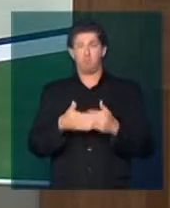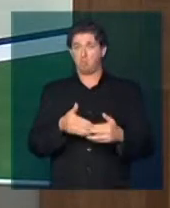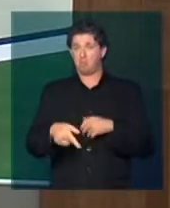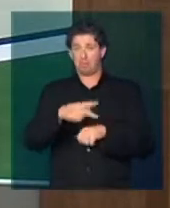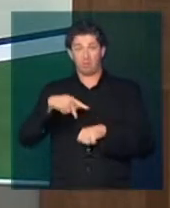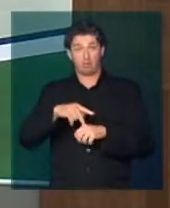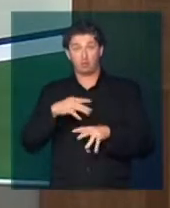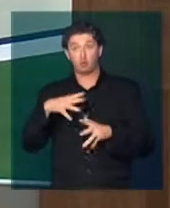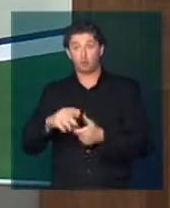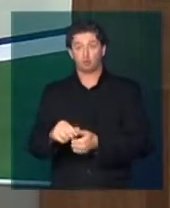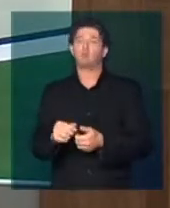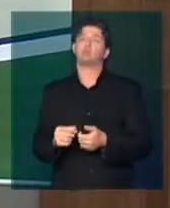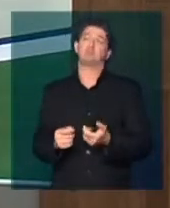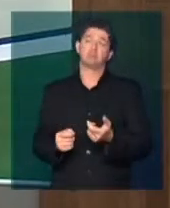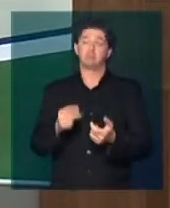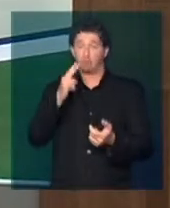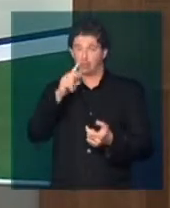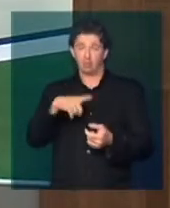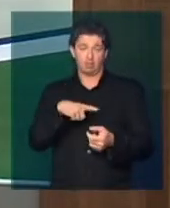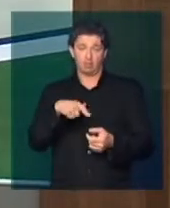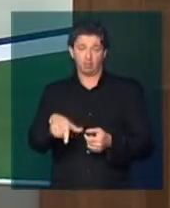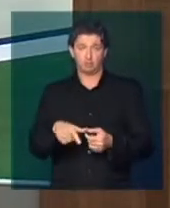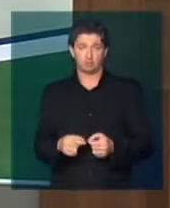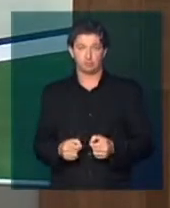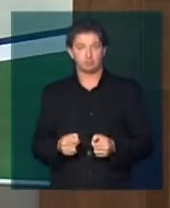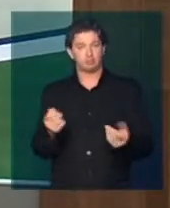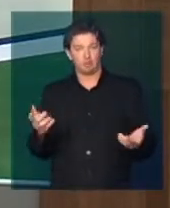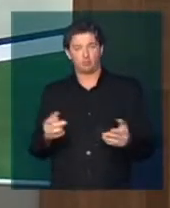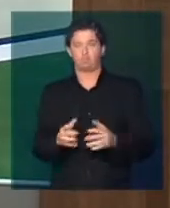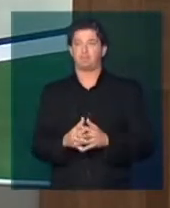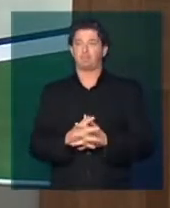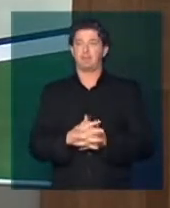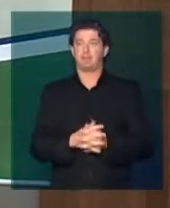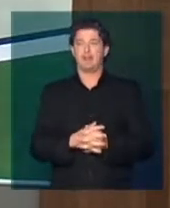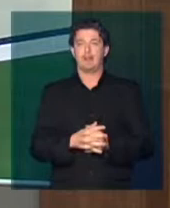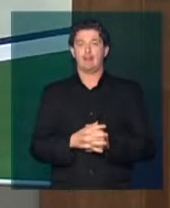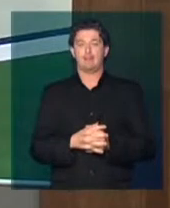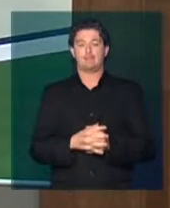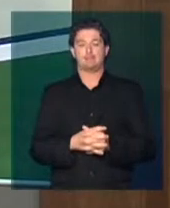a pessoa for espelhar, vai ver que tem. Bom,